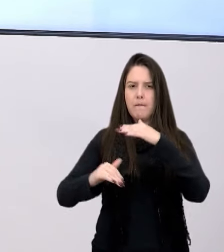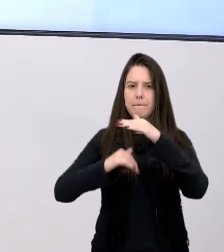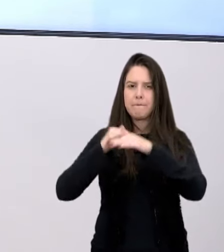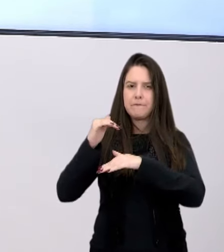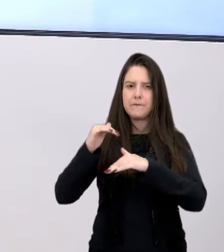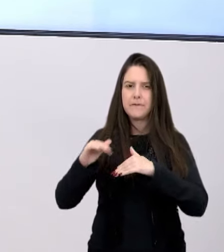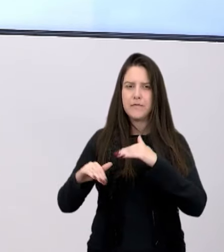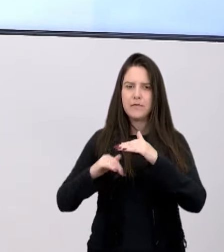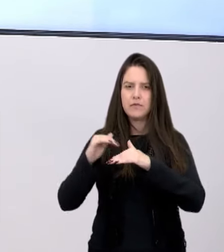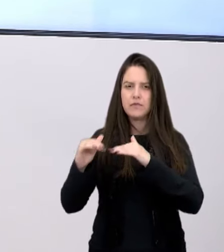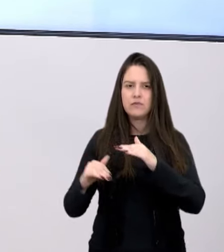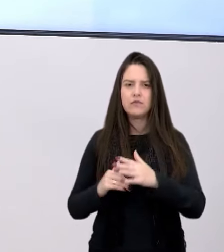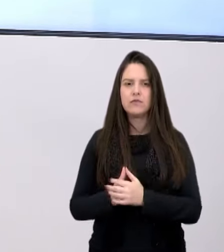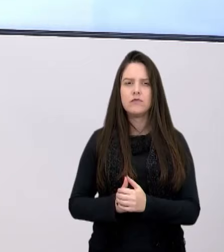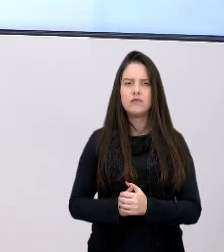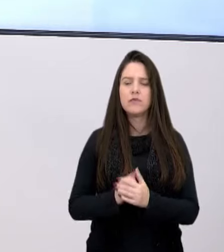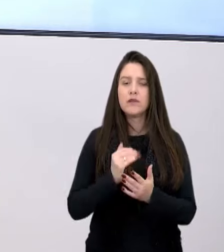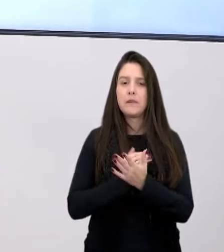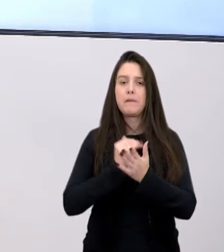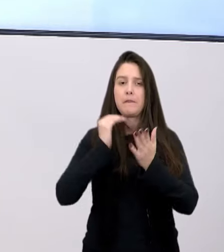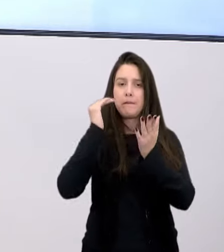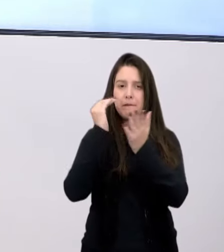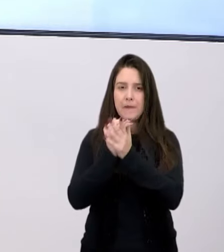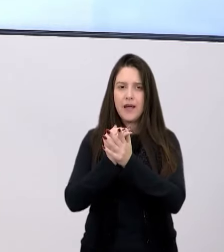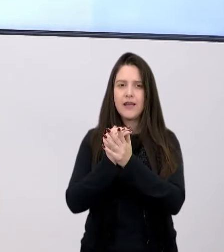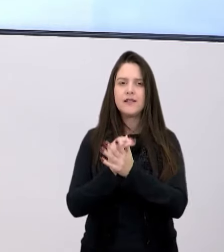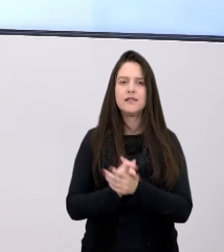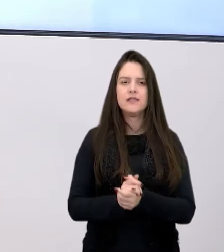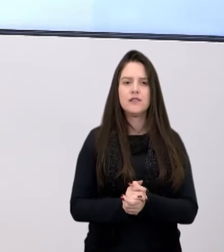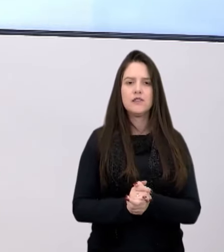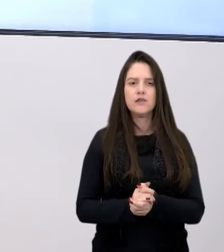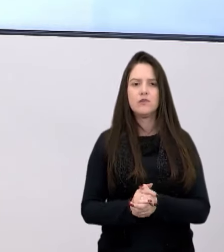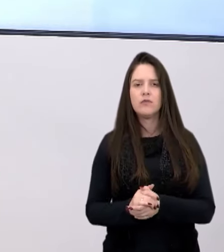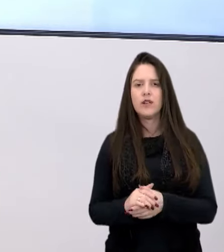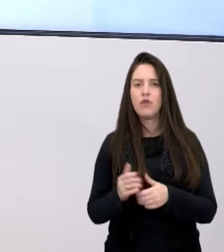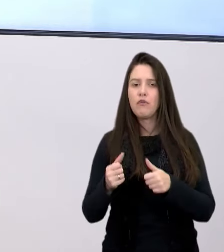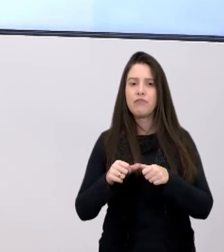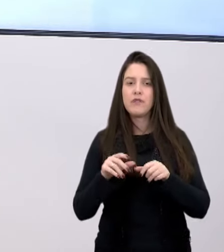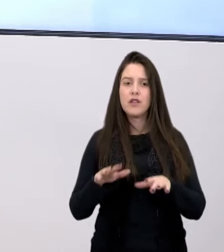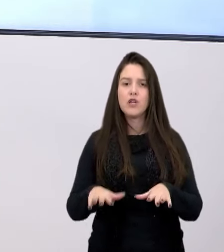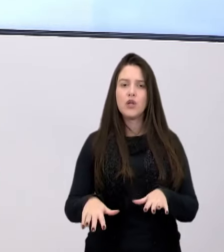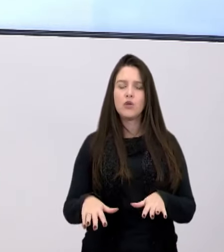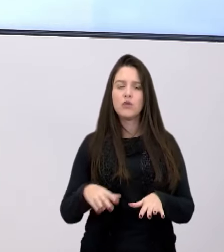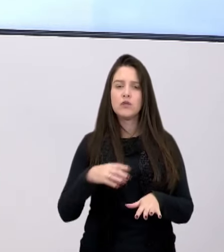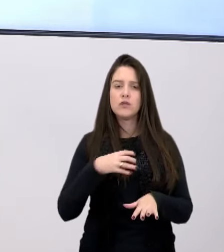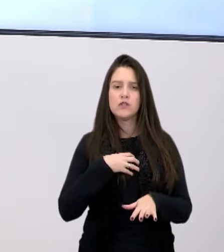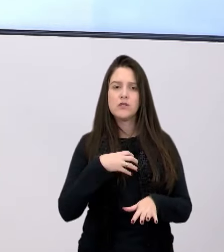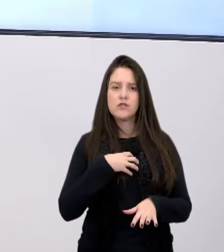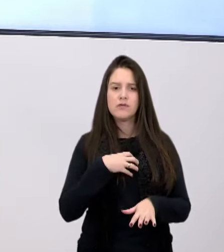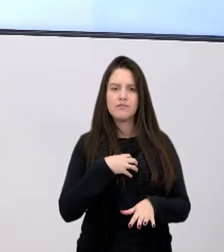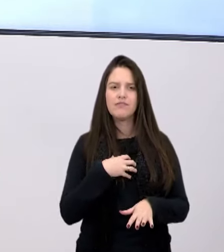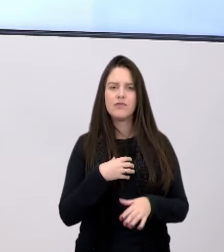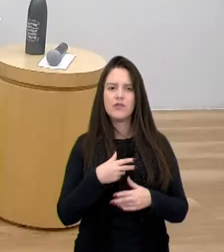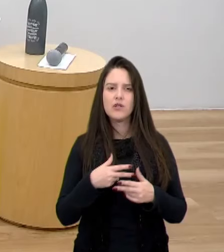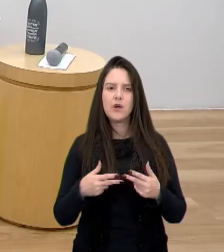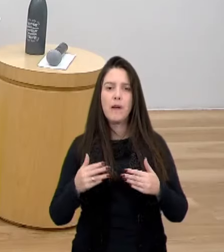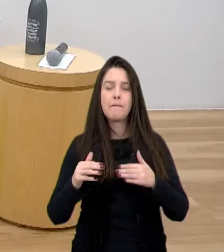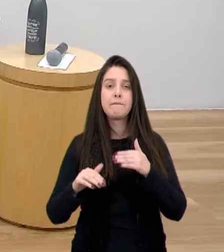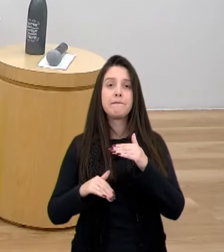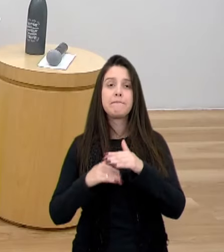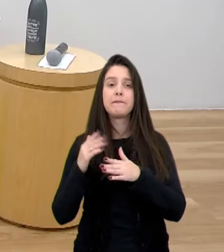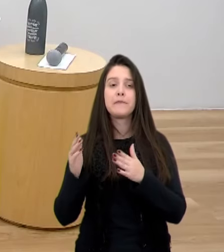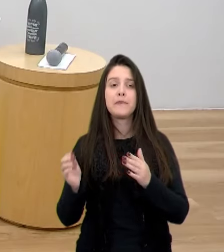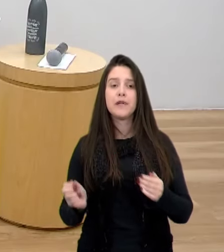deprimência, né, então elas ficam mais... elas não ficam suscetíveis, né, à produção